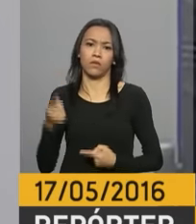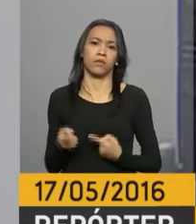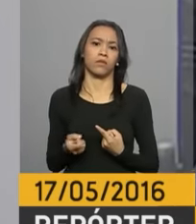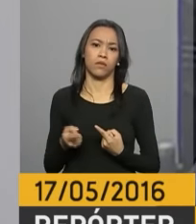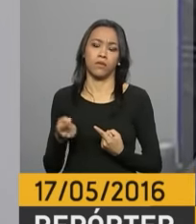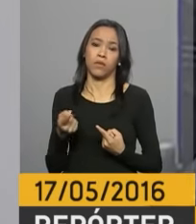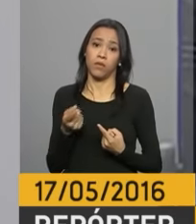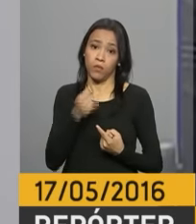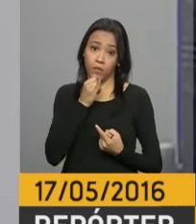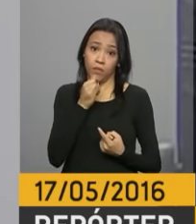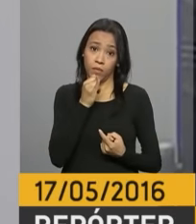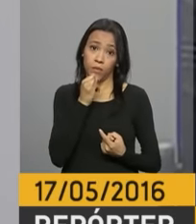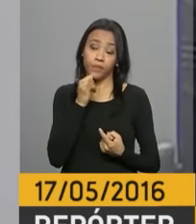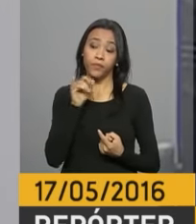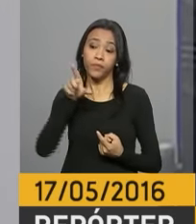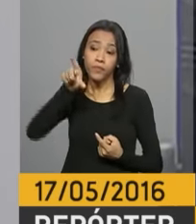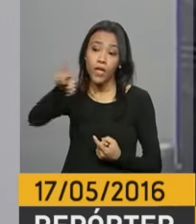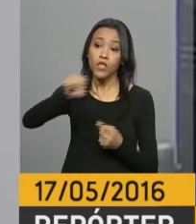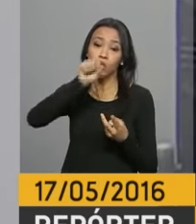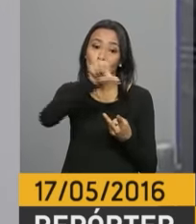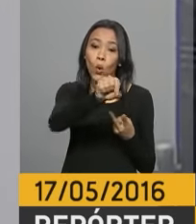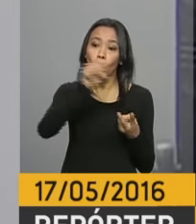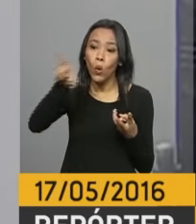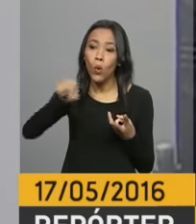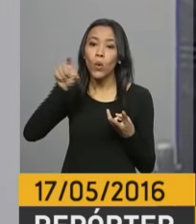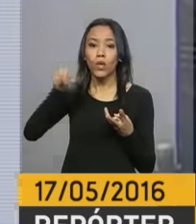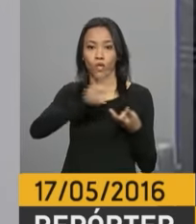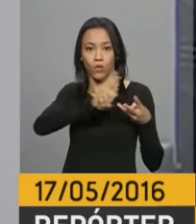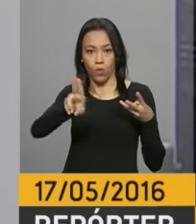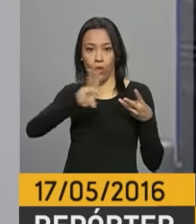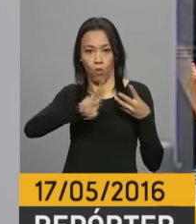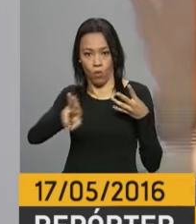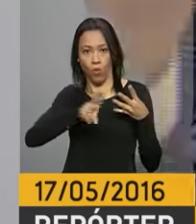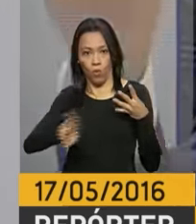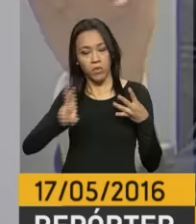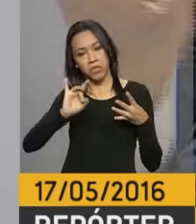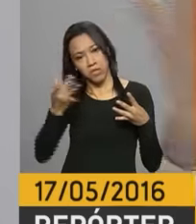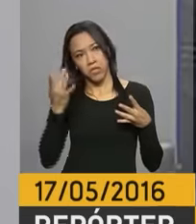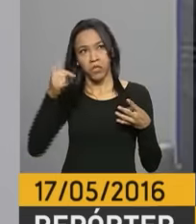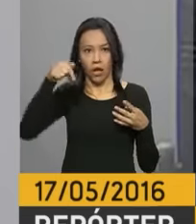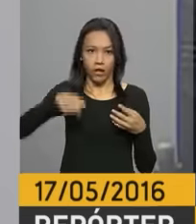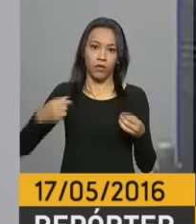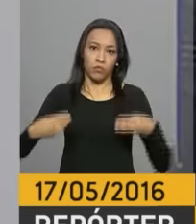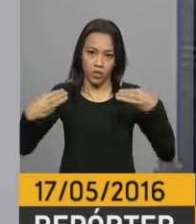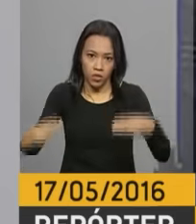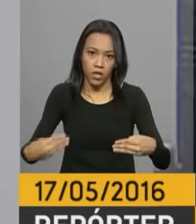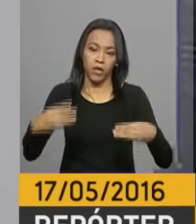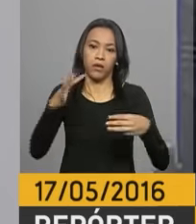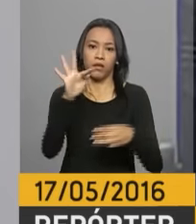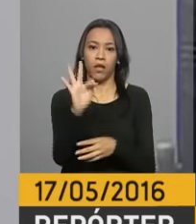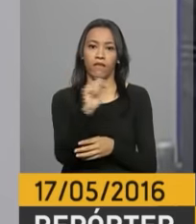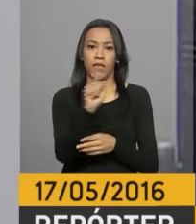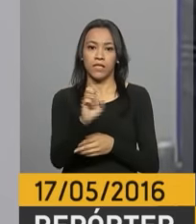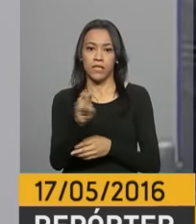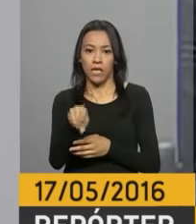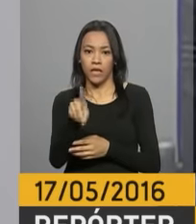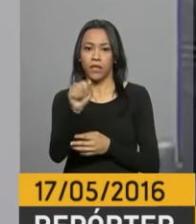As nomeações que estamos fazendo, seja aqui no Ministério da Fazenda, seja em outras áreas do